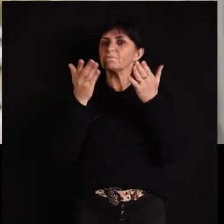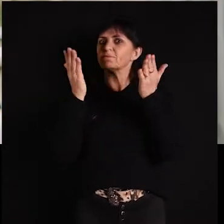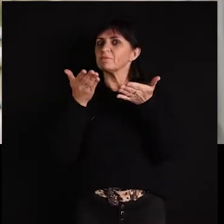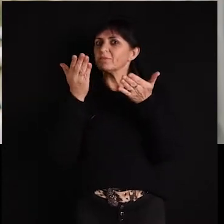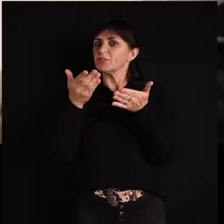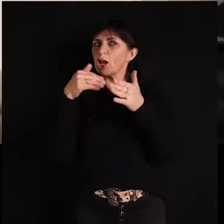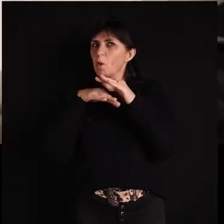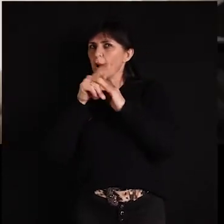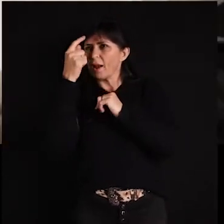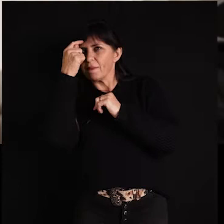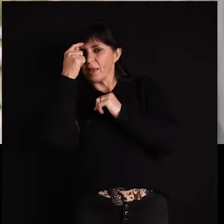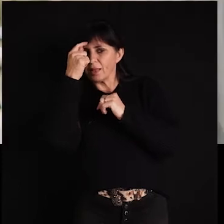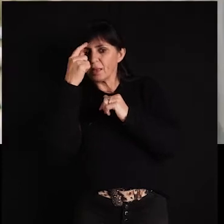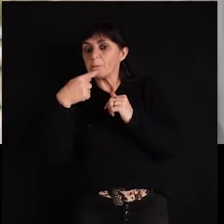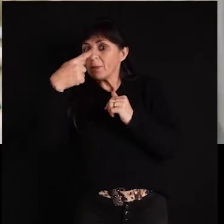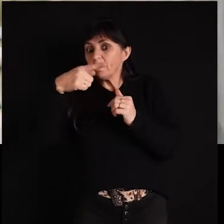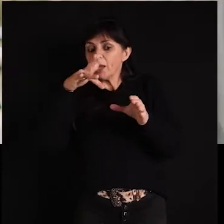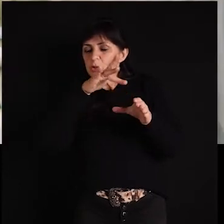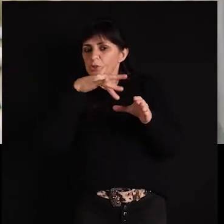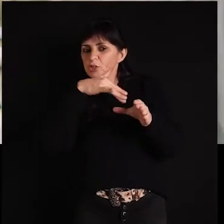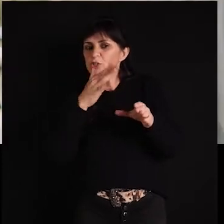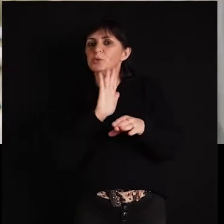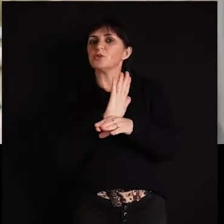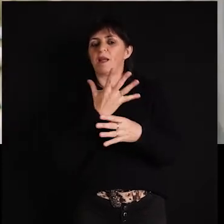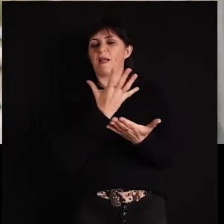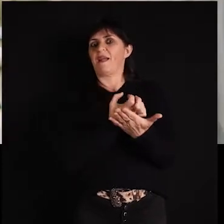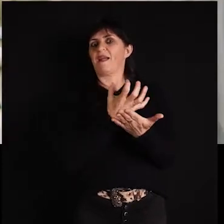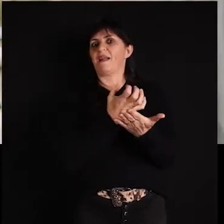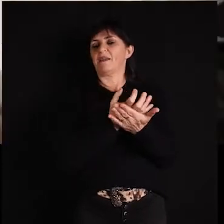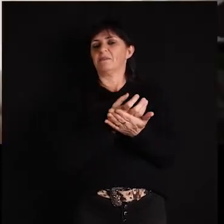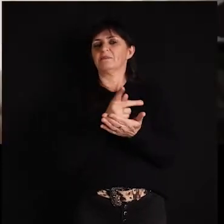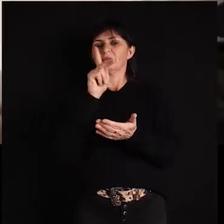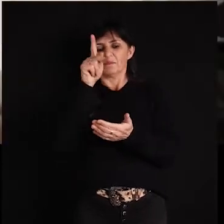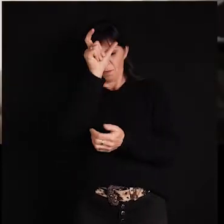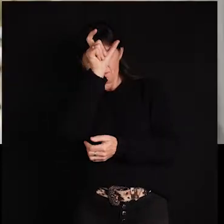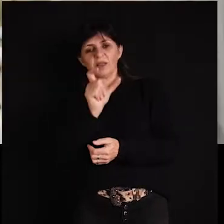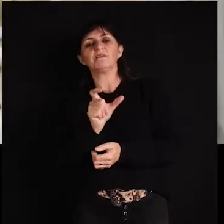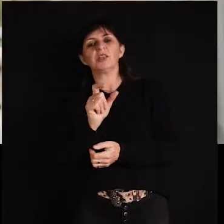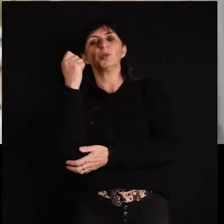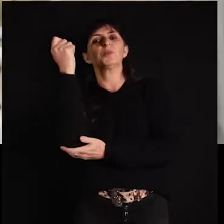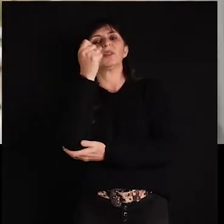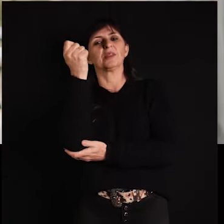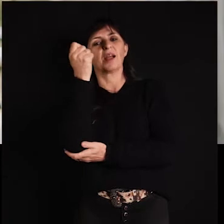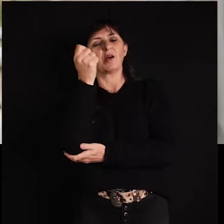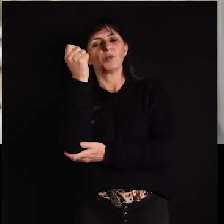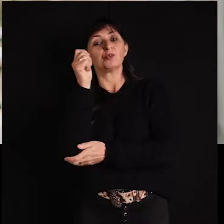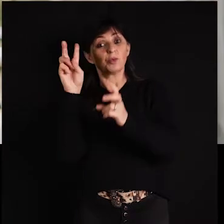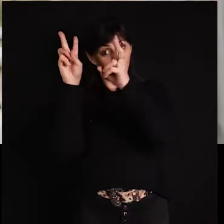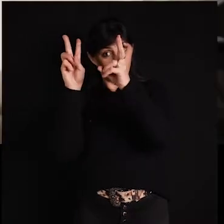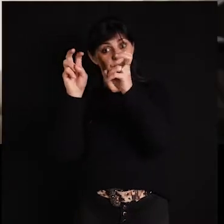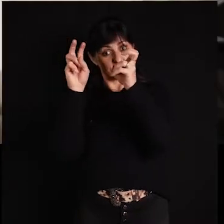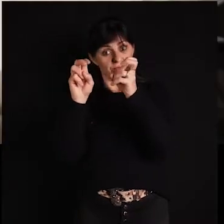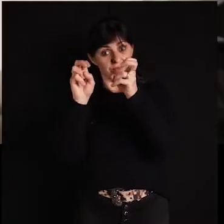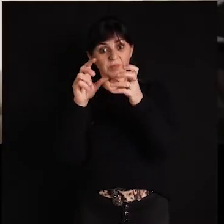disco que eu gravei, logo que eu entrei nos Monarcas, é o disco Perfil Gaúcho. Inclusive, a música é o título do